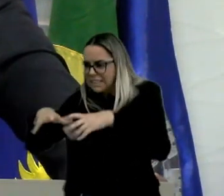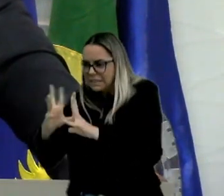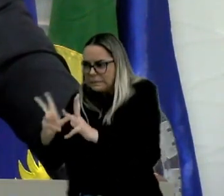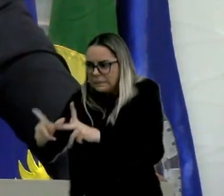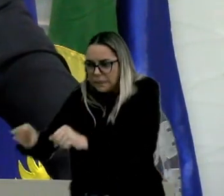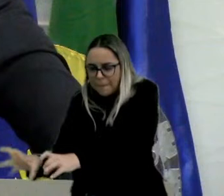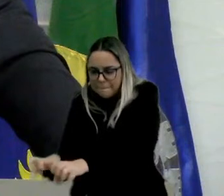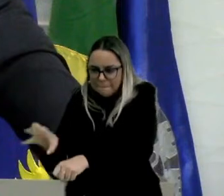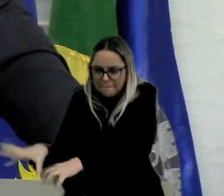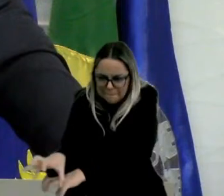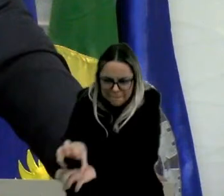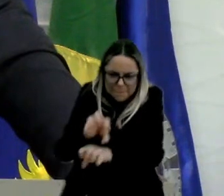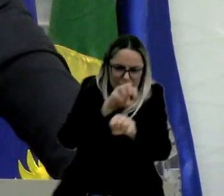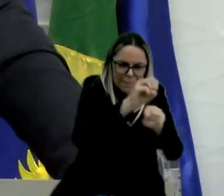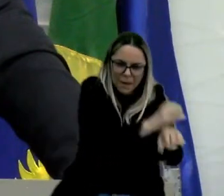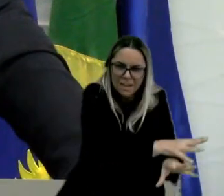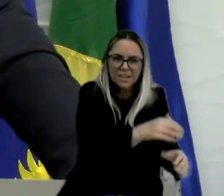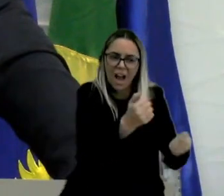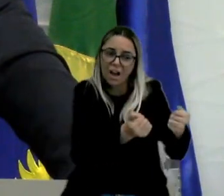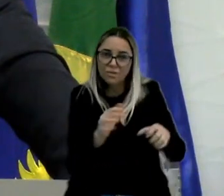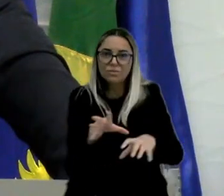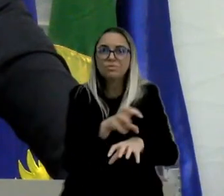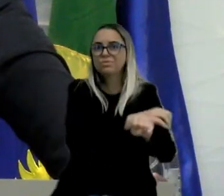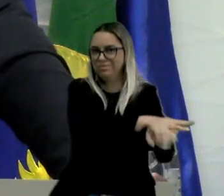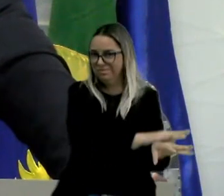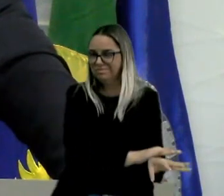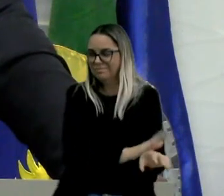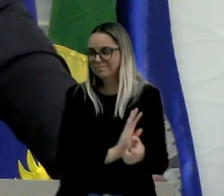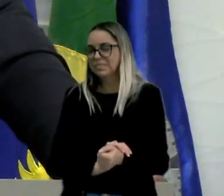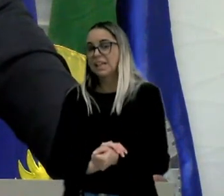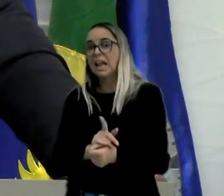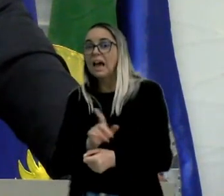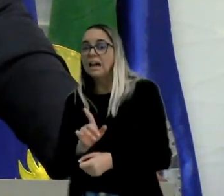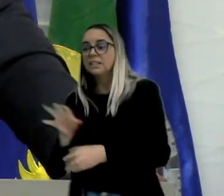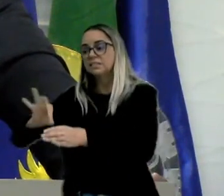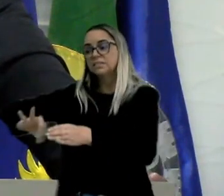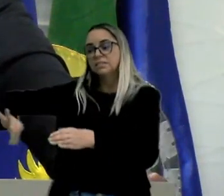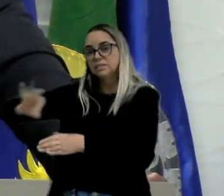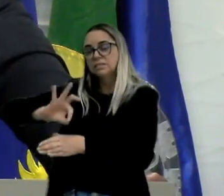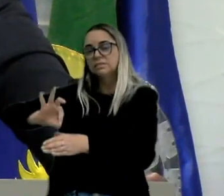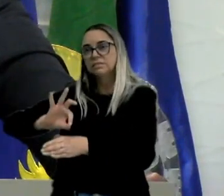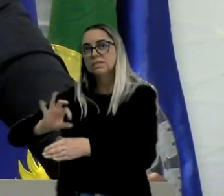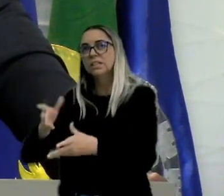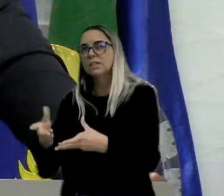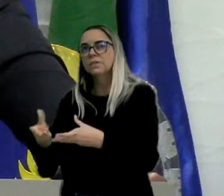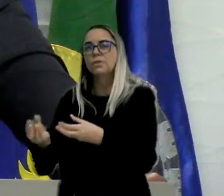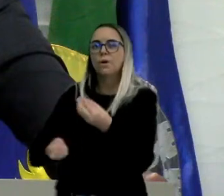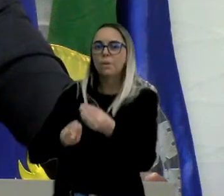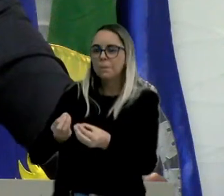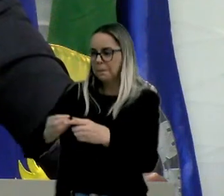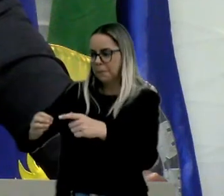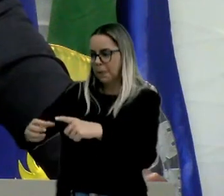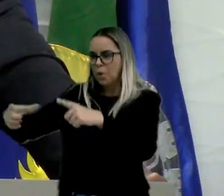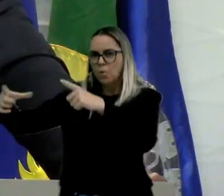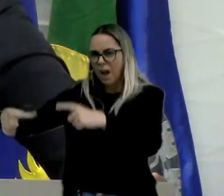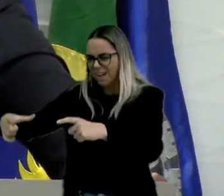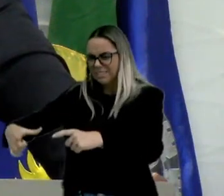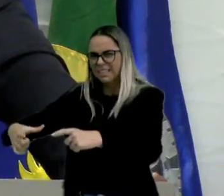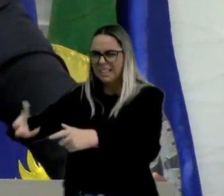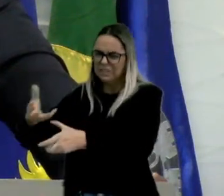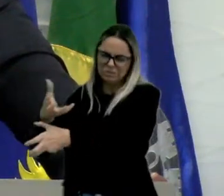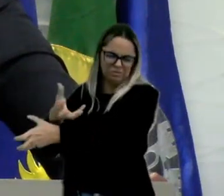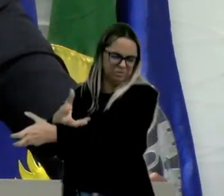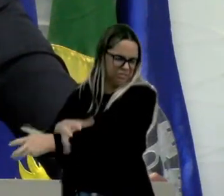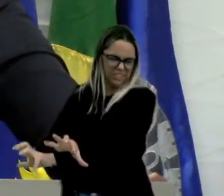e ali no prédio antigo da fundação do Espírito Santo se tornou o maior lixão